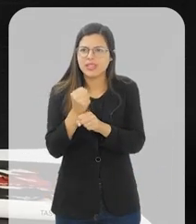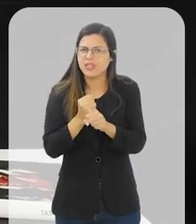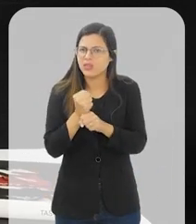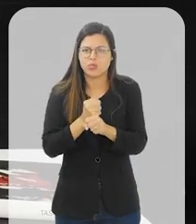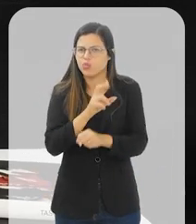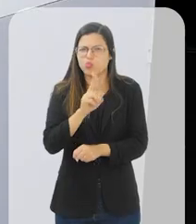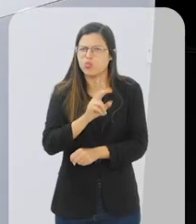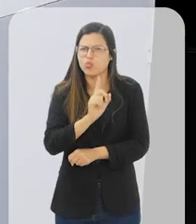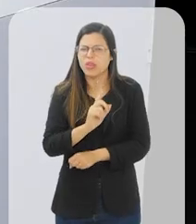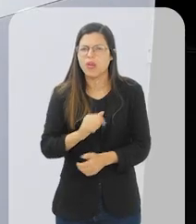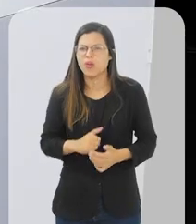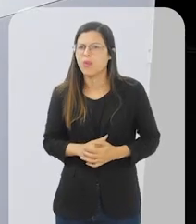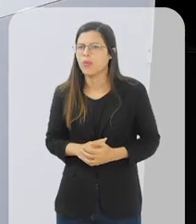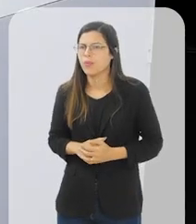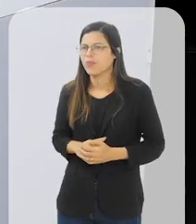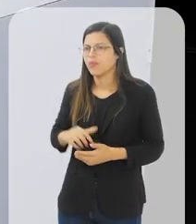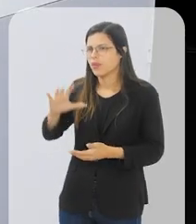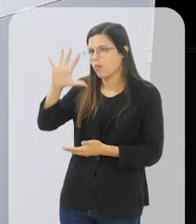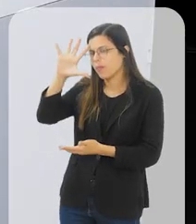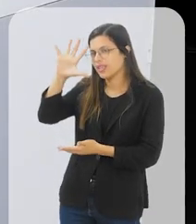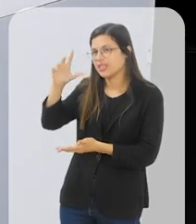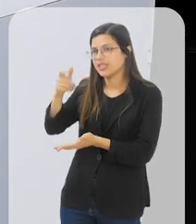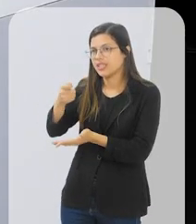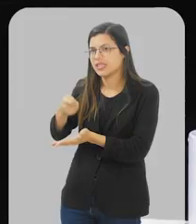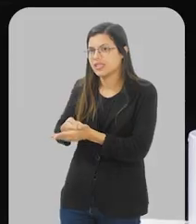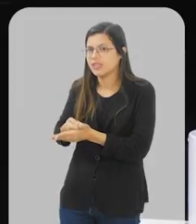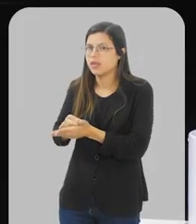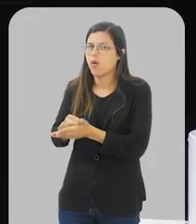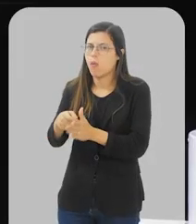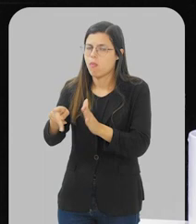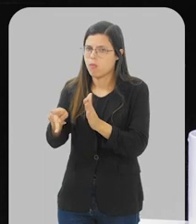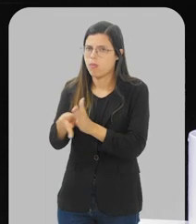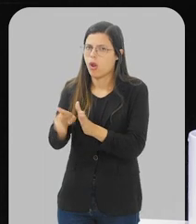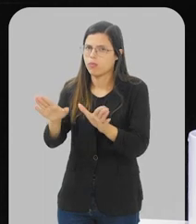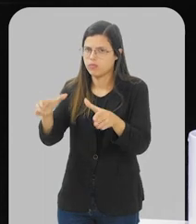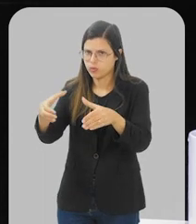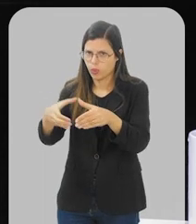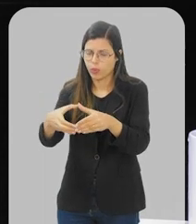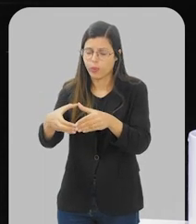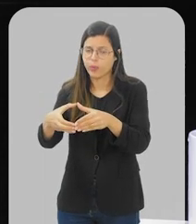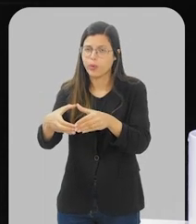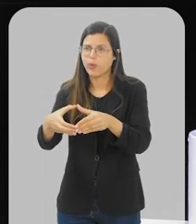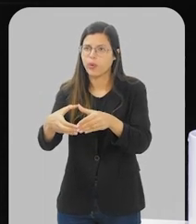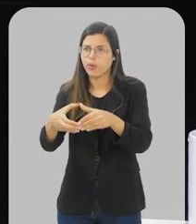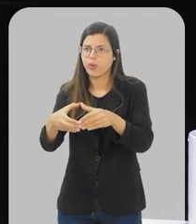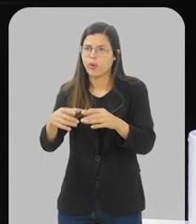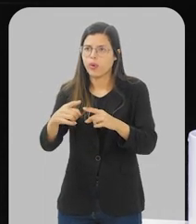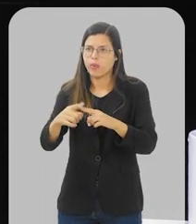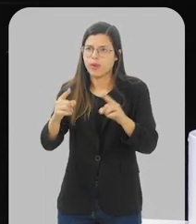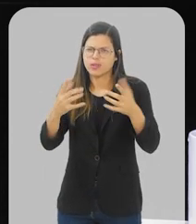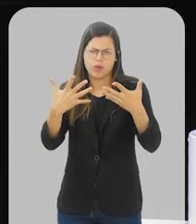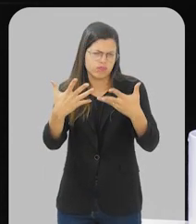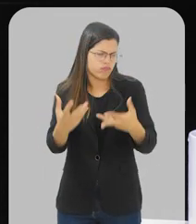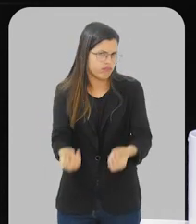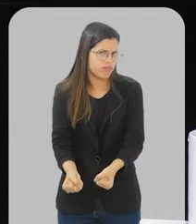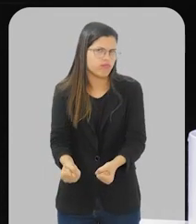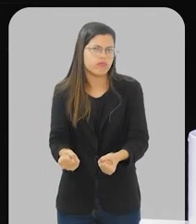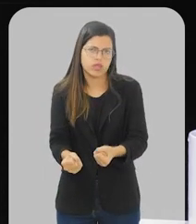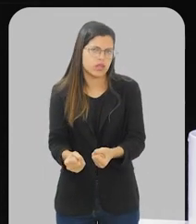veio de fantasia? Olha, foi uma decisão da escola, mas eu